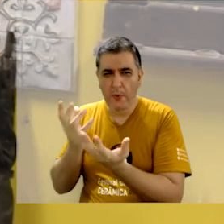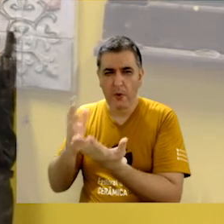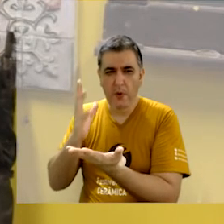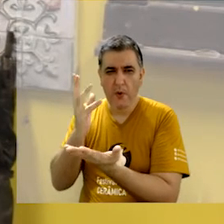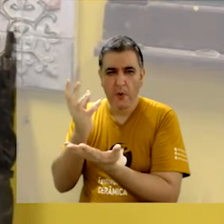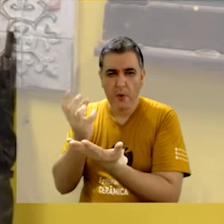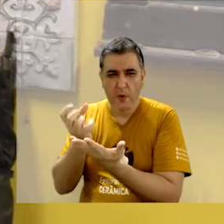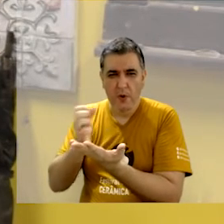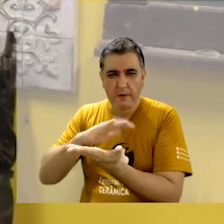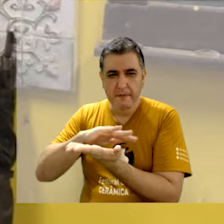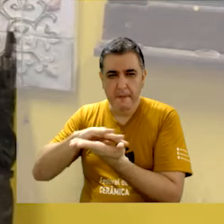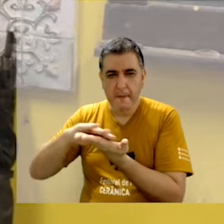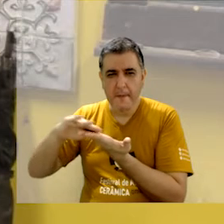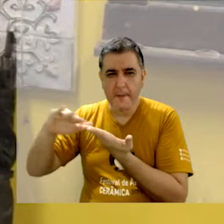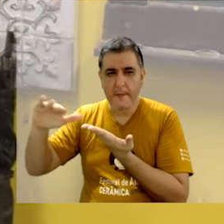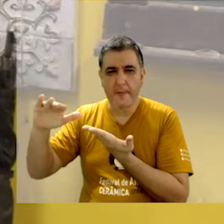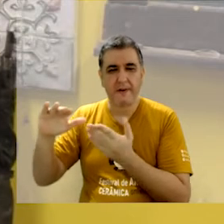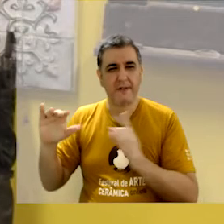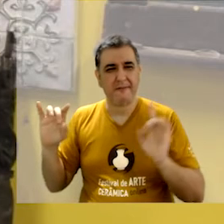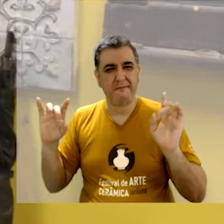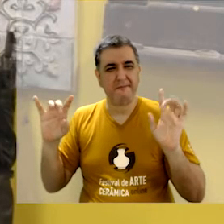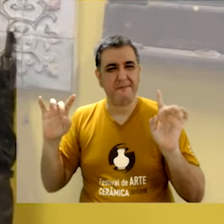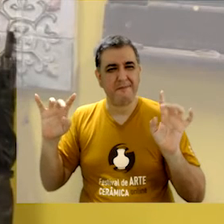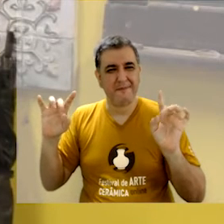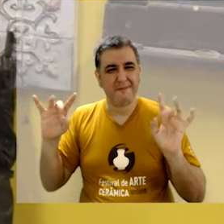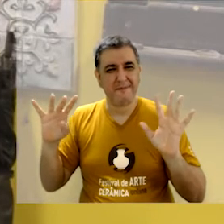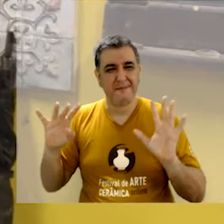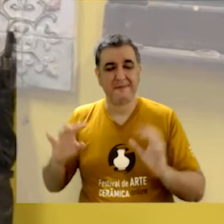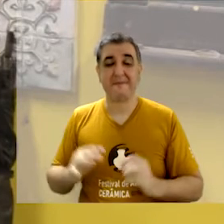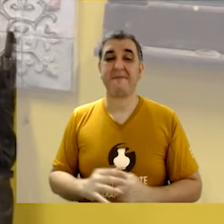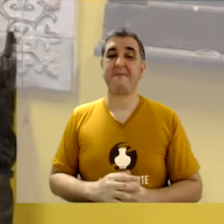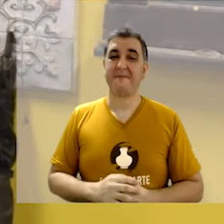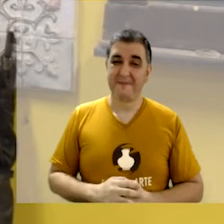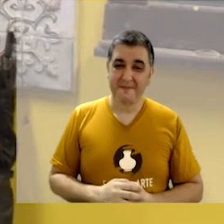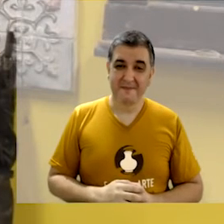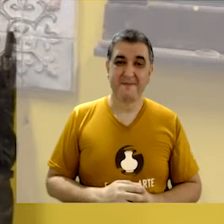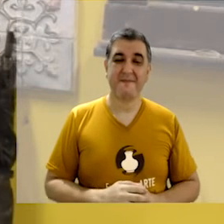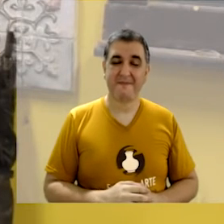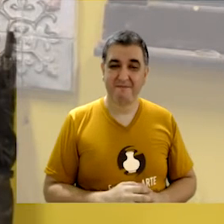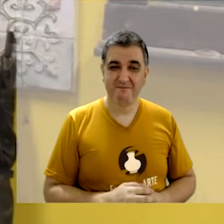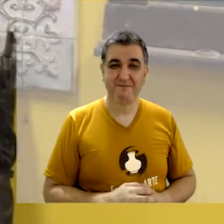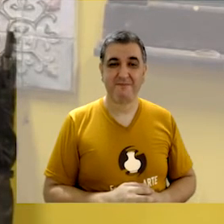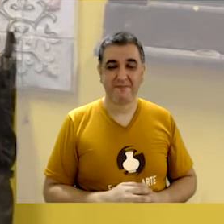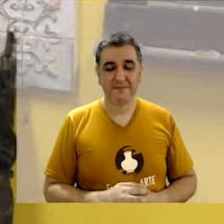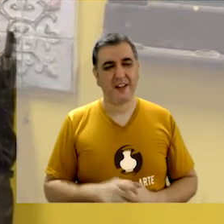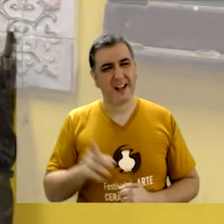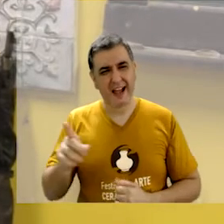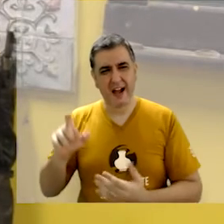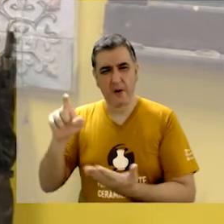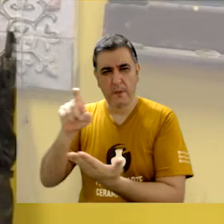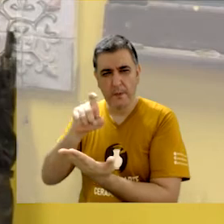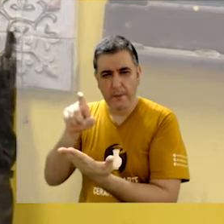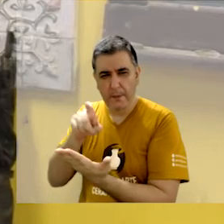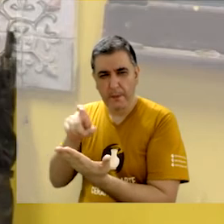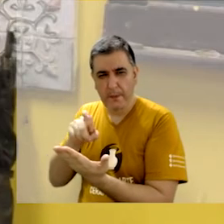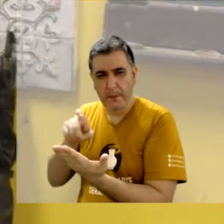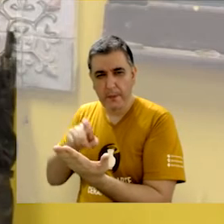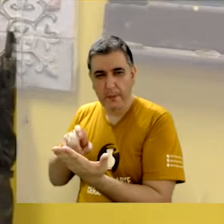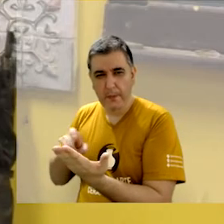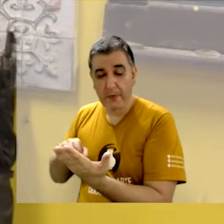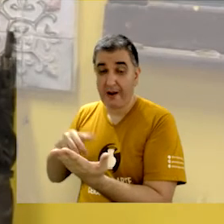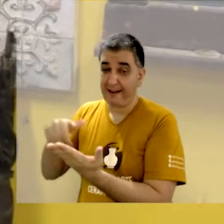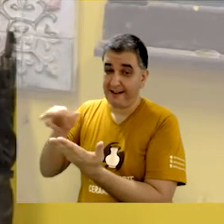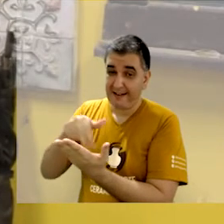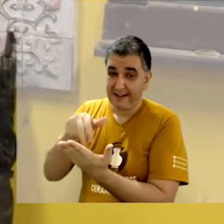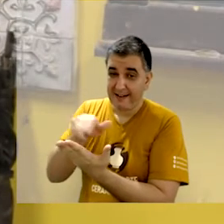esmalte, né? Ali é vaporizado com tipo spray, não é? Deve ter um decalque, alguma